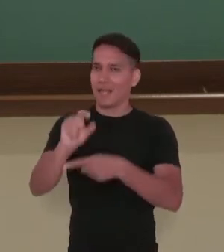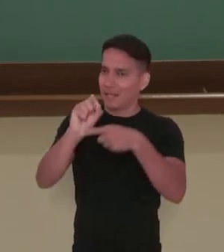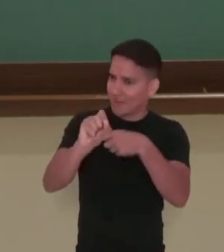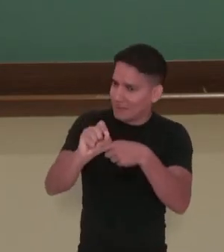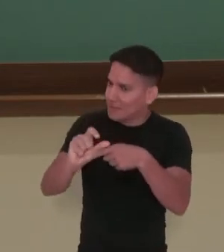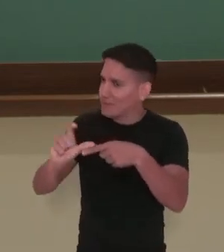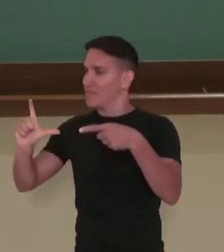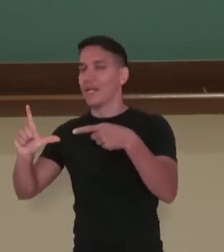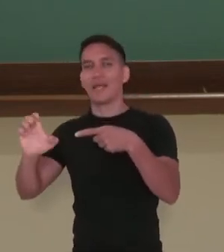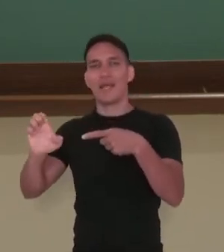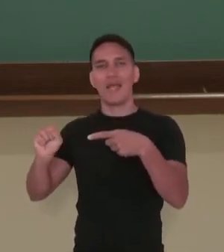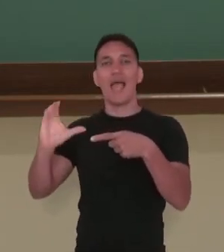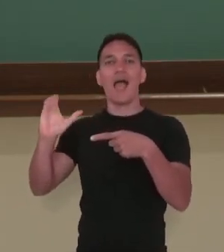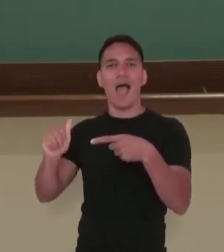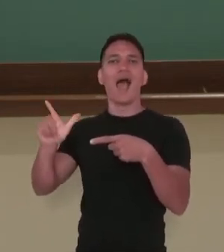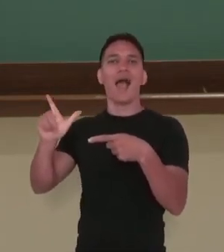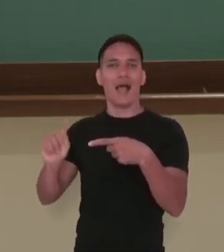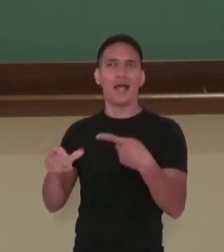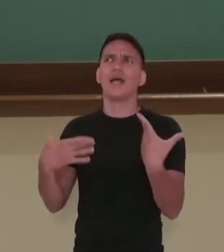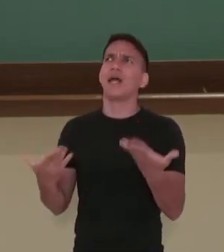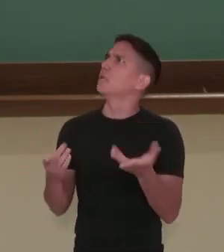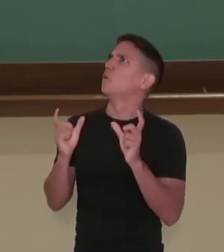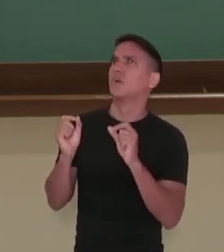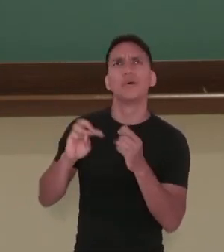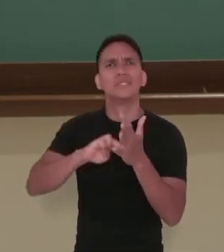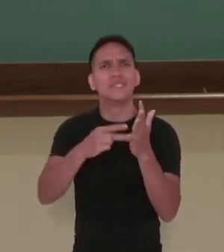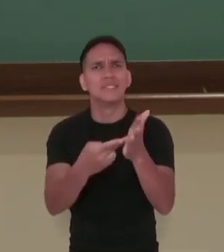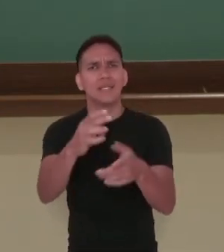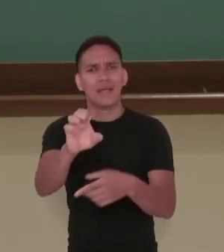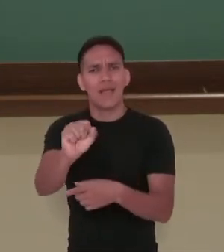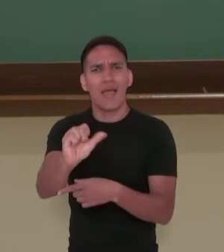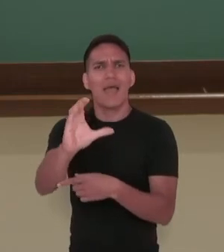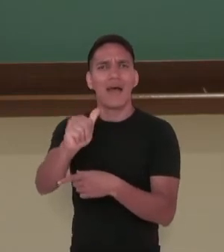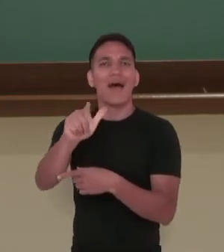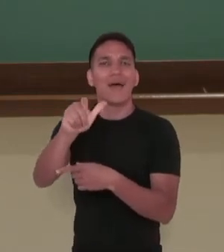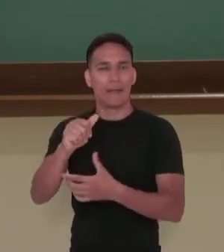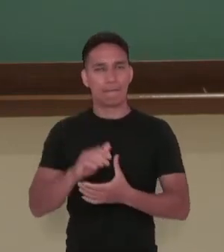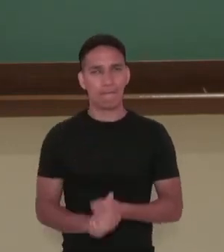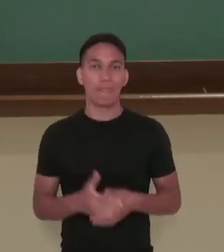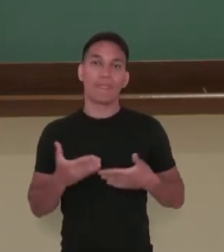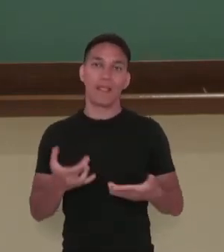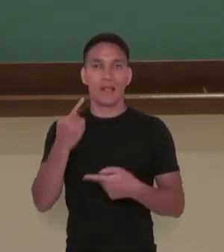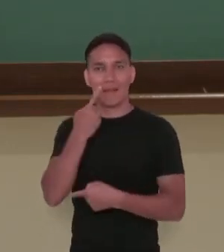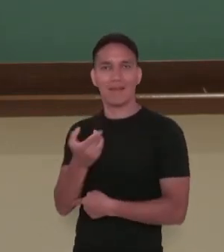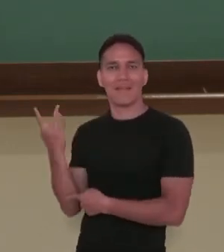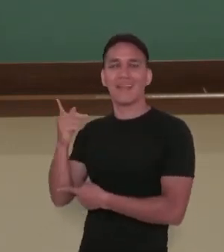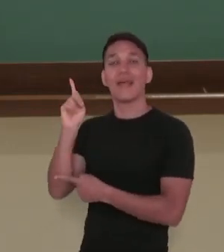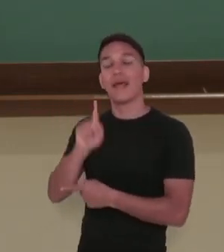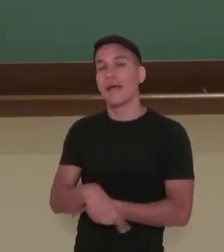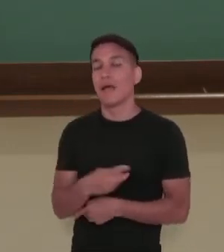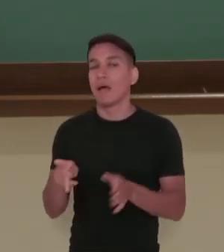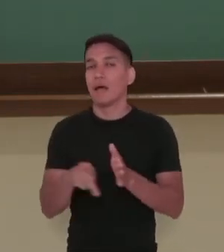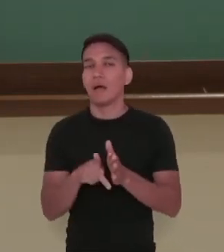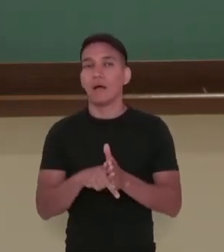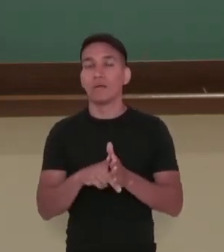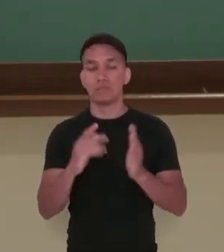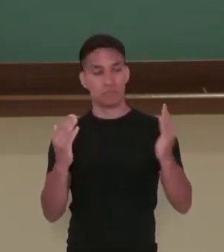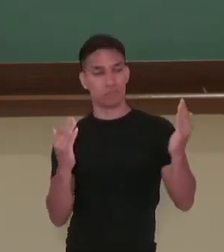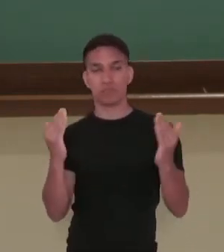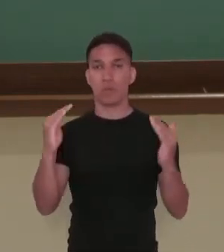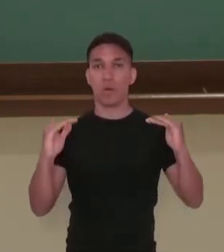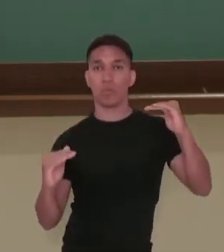Escala. Enfim, o que é escala? A escala, ela é uma